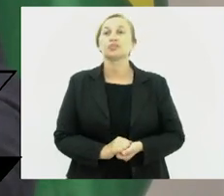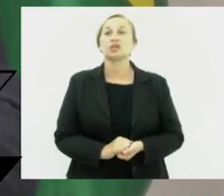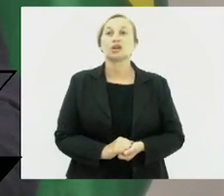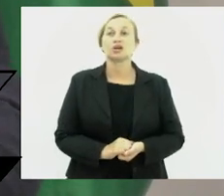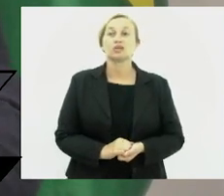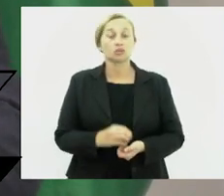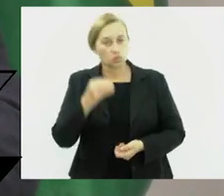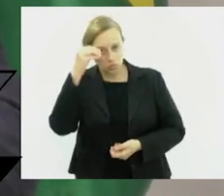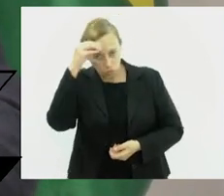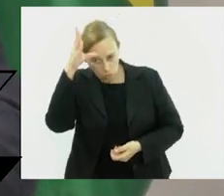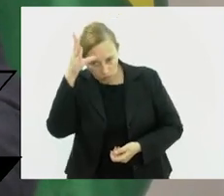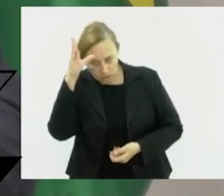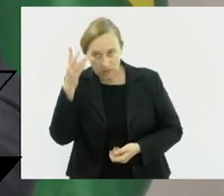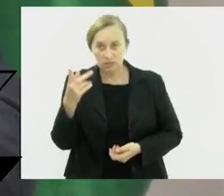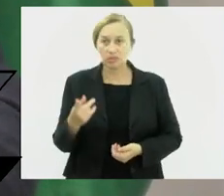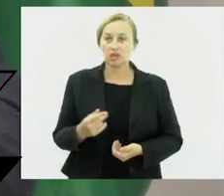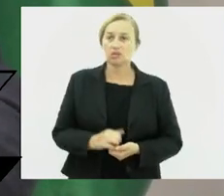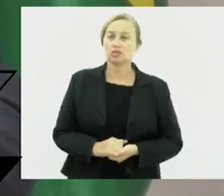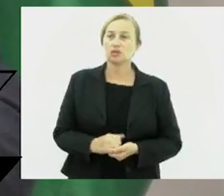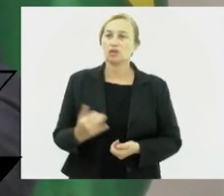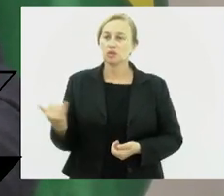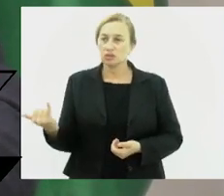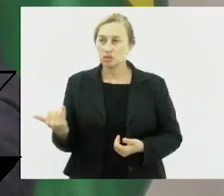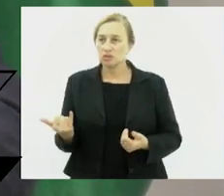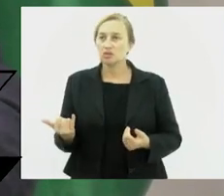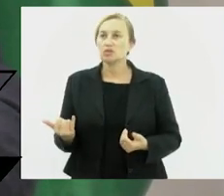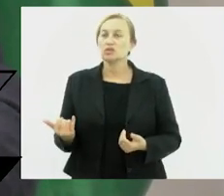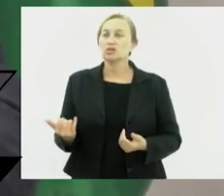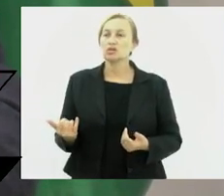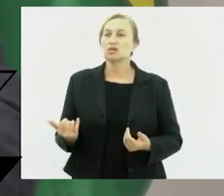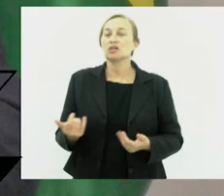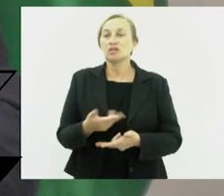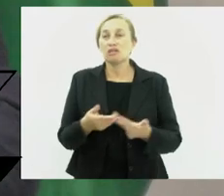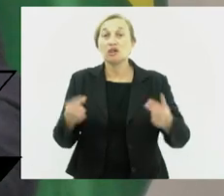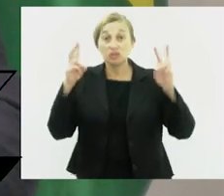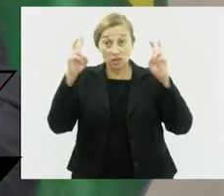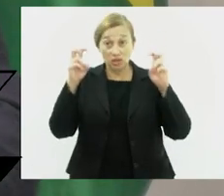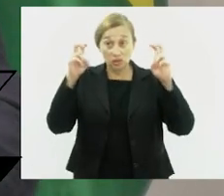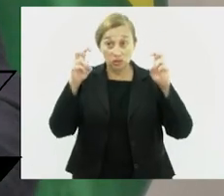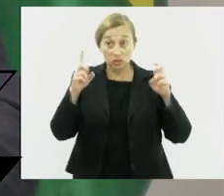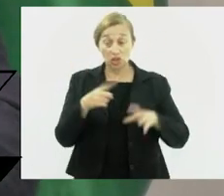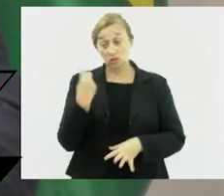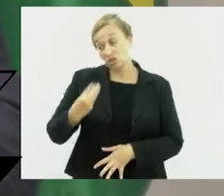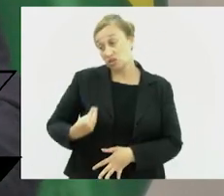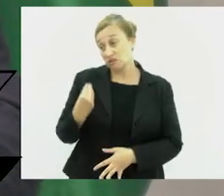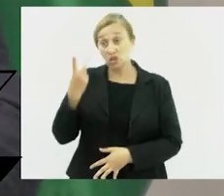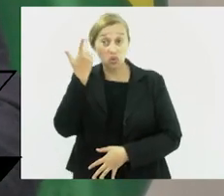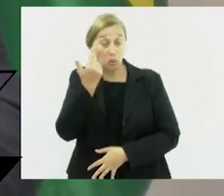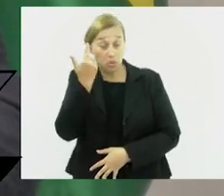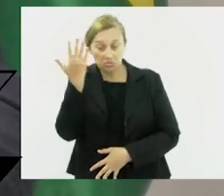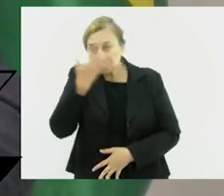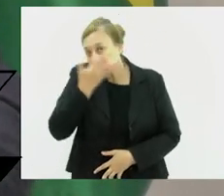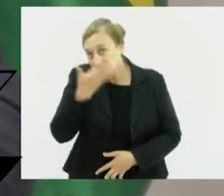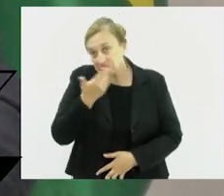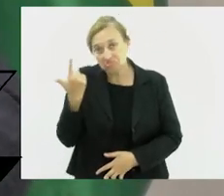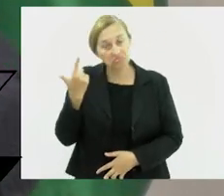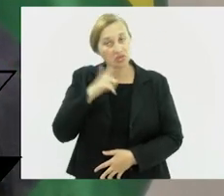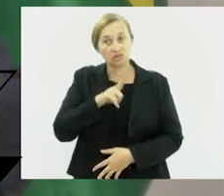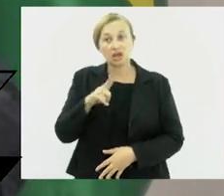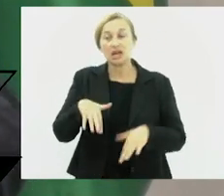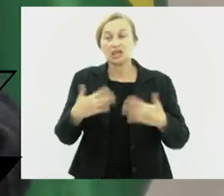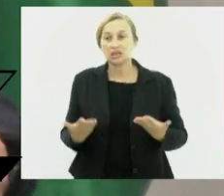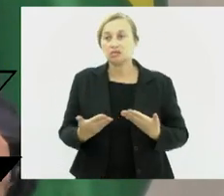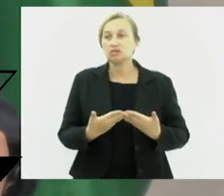com o seu conhecimento, nos trazer à luz aí várias situações que a gente, na nossa vida comum, a gente não consegue enxergar. Tá? Então, vou